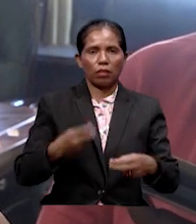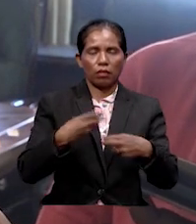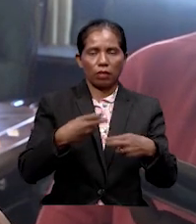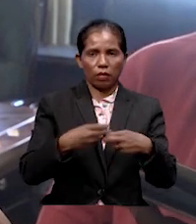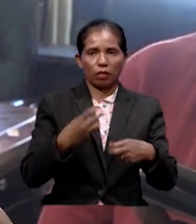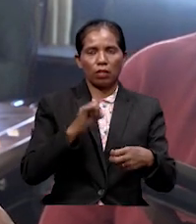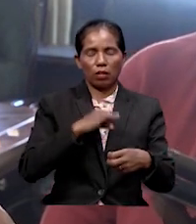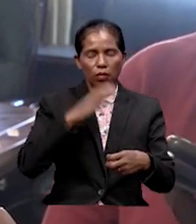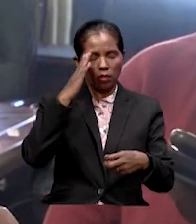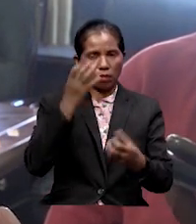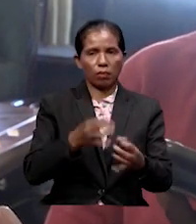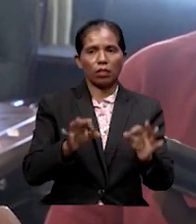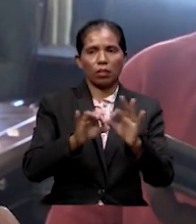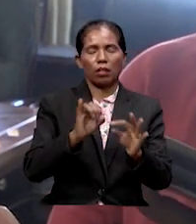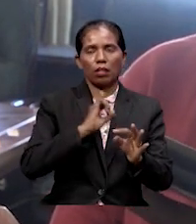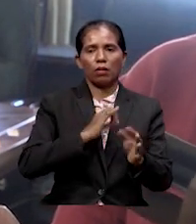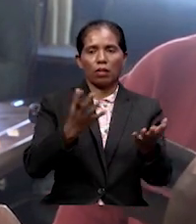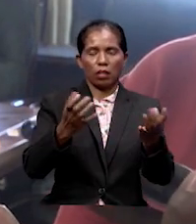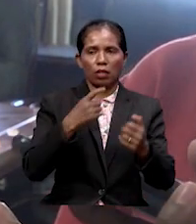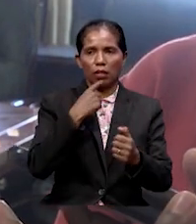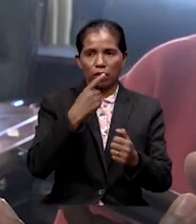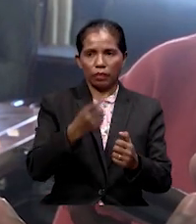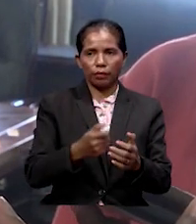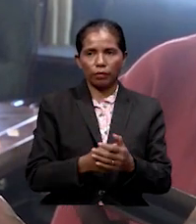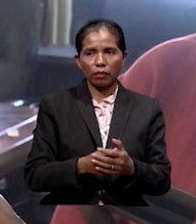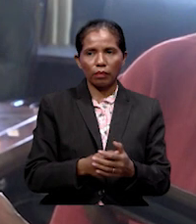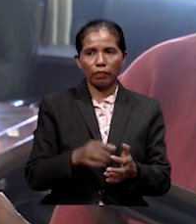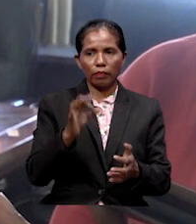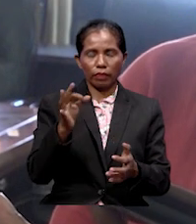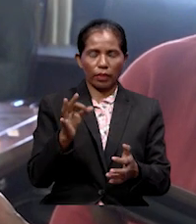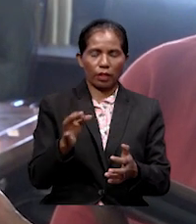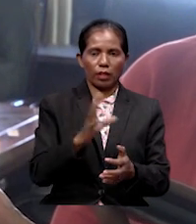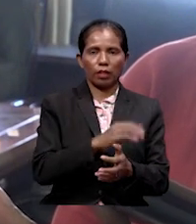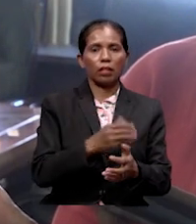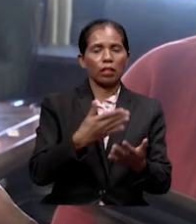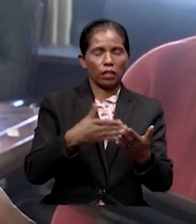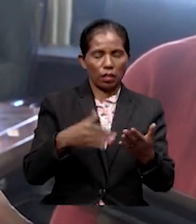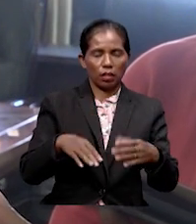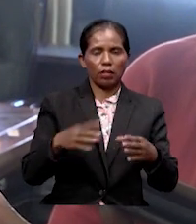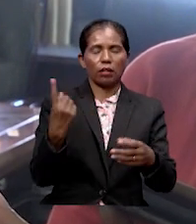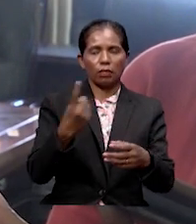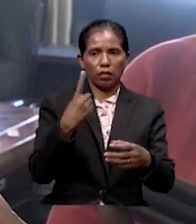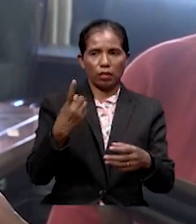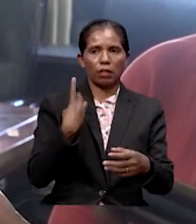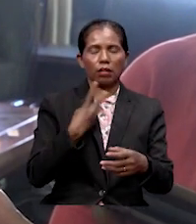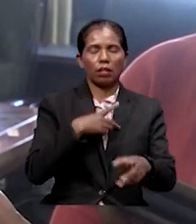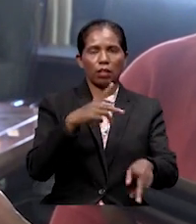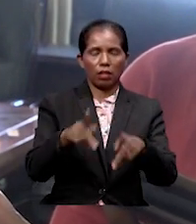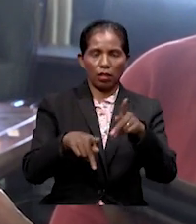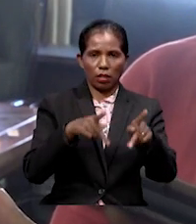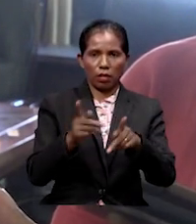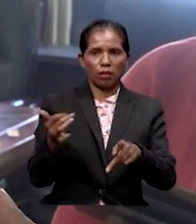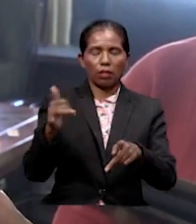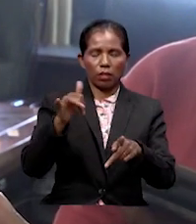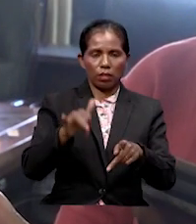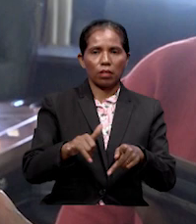é bem importante mas bem o cara informa cata ba sembilan bahan pokok nem kita mantém ini preço nem normal ou ini está nem pouco bitlek que áreas